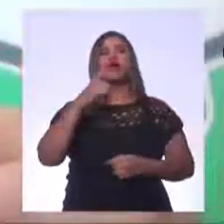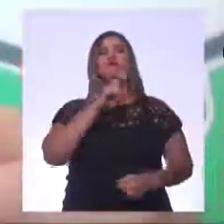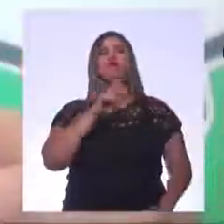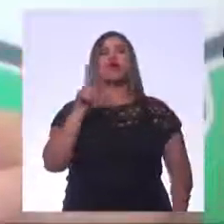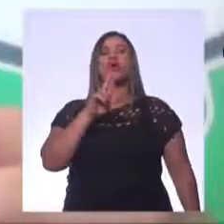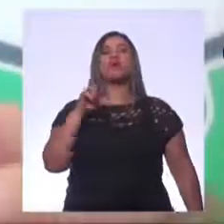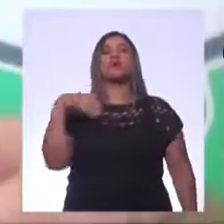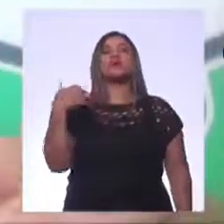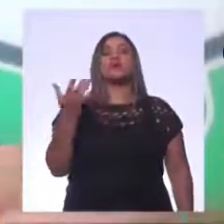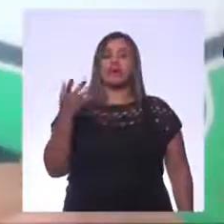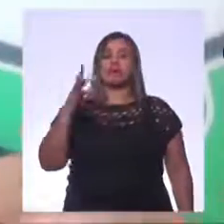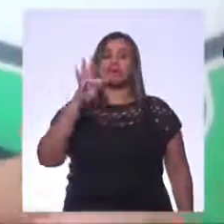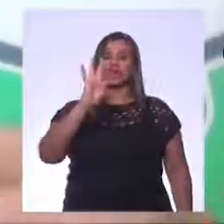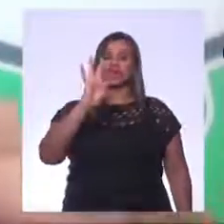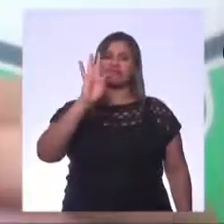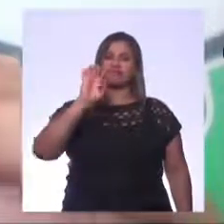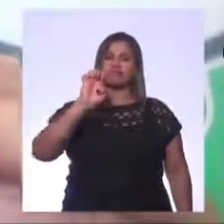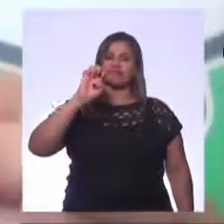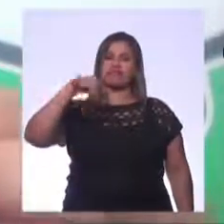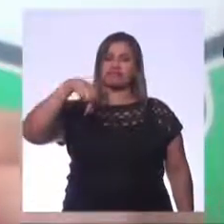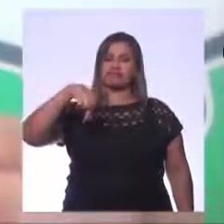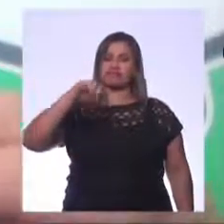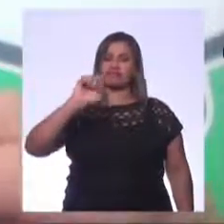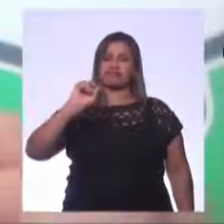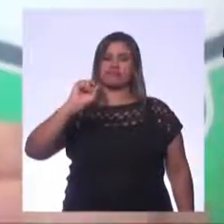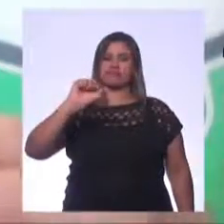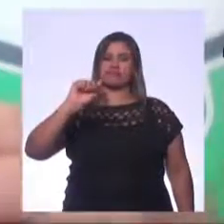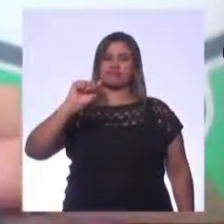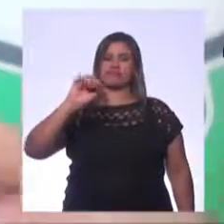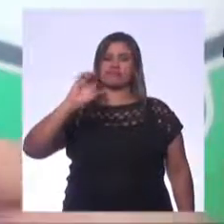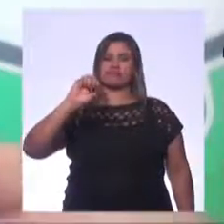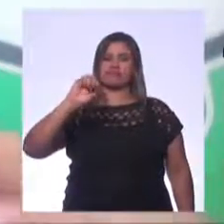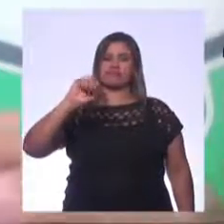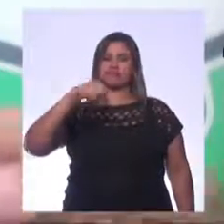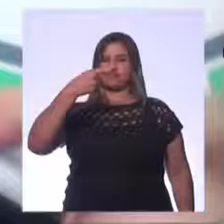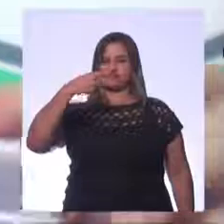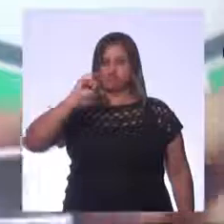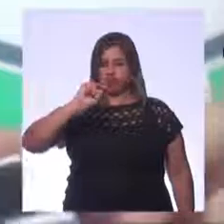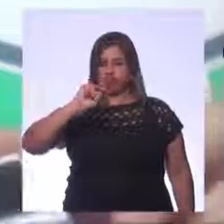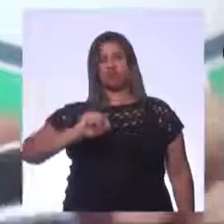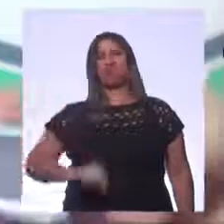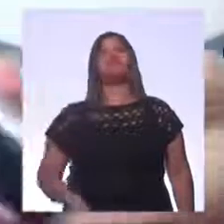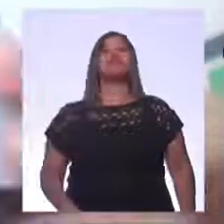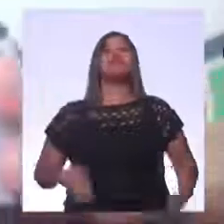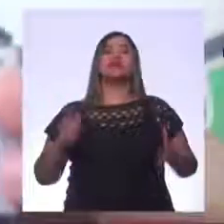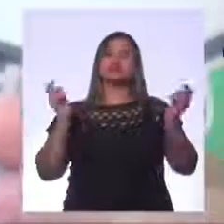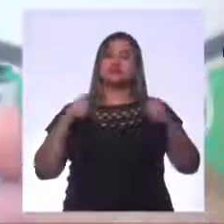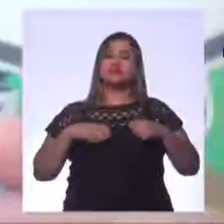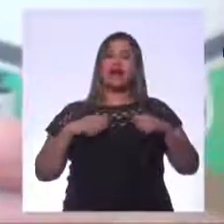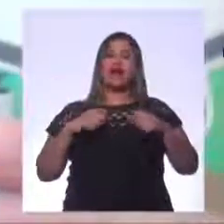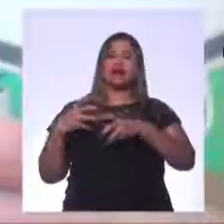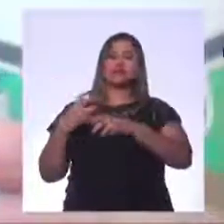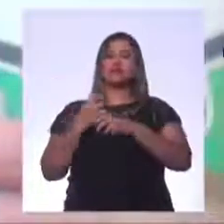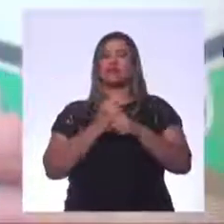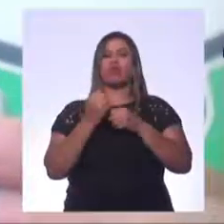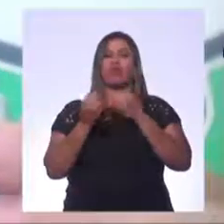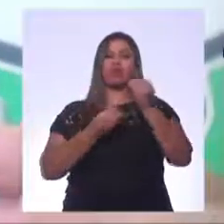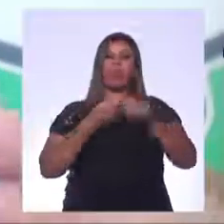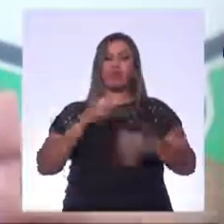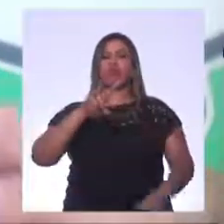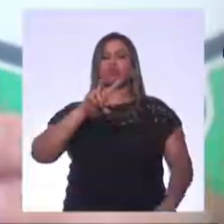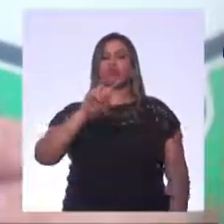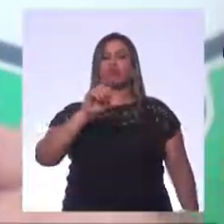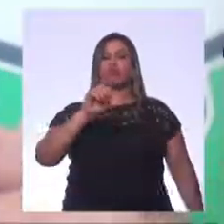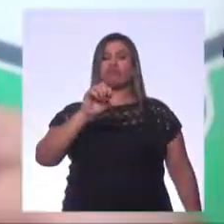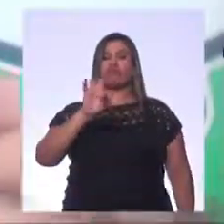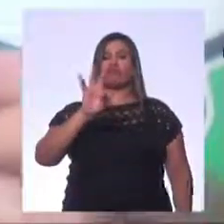tensão. E podemos medir essa tensão. A unidade de medida é o volts,